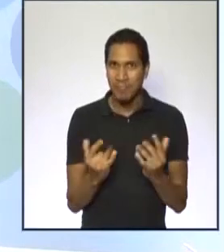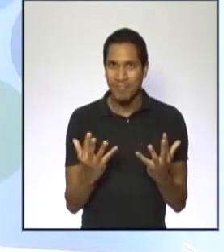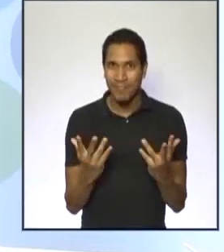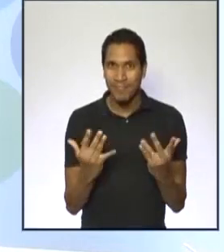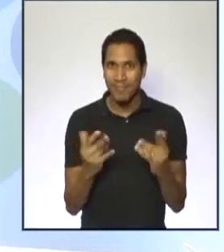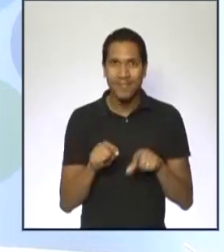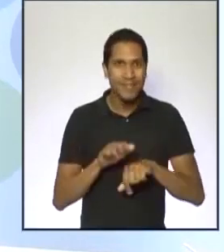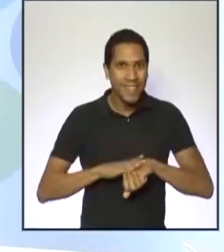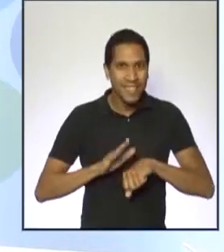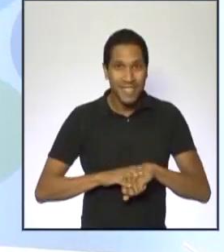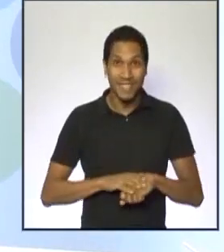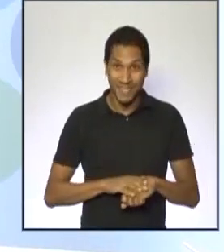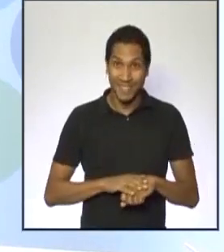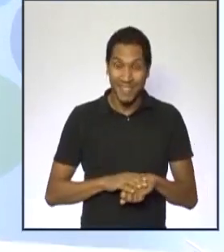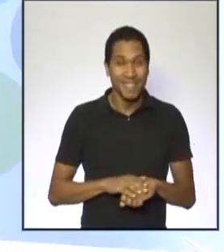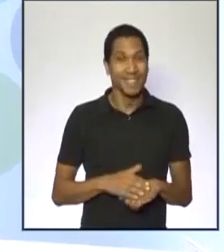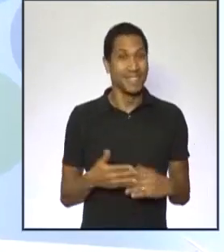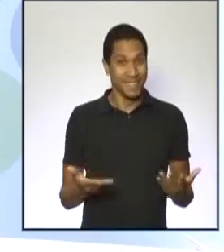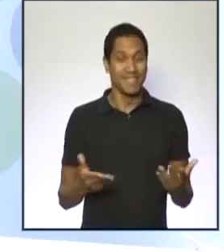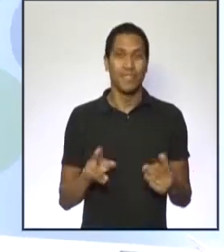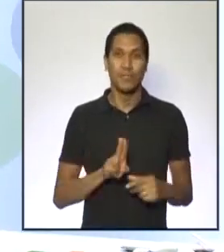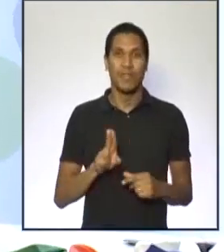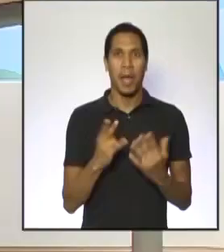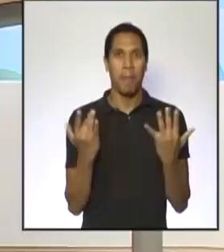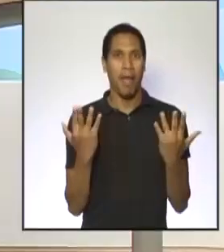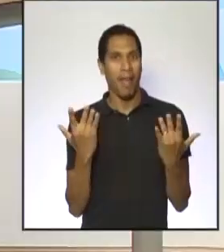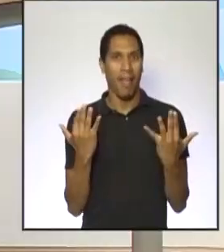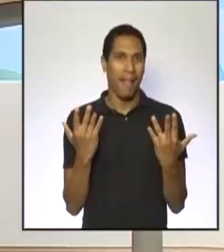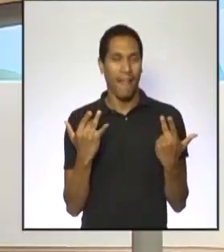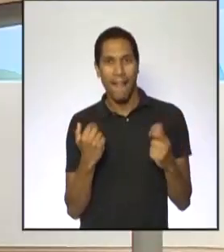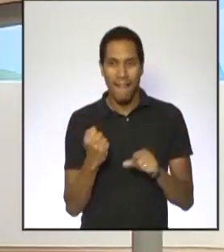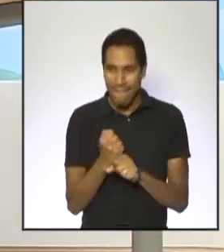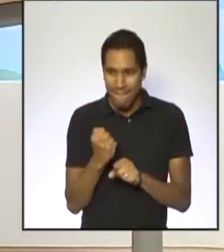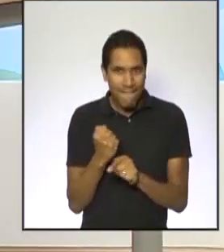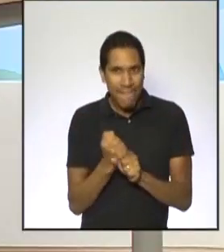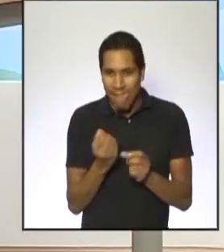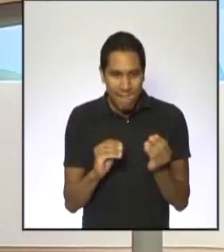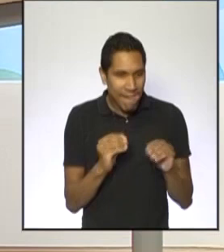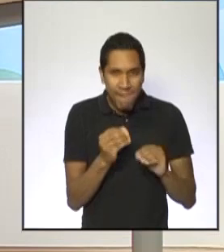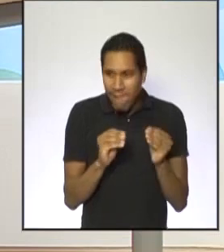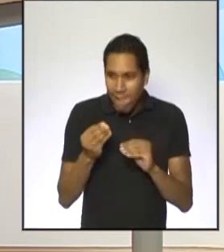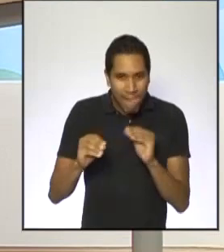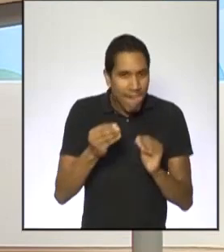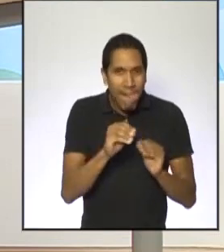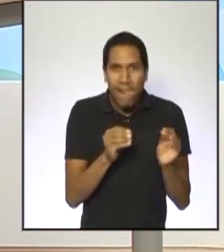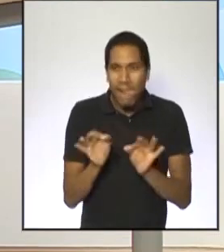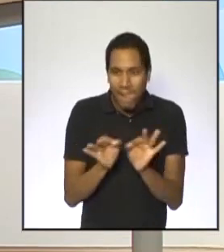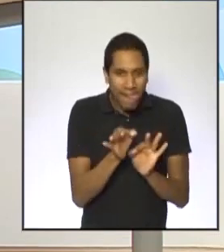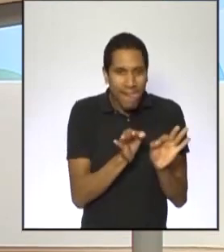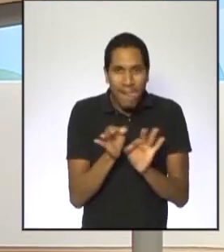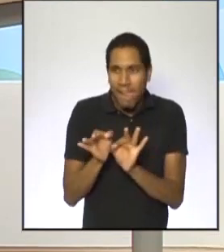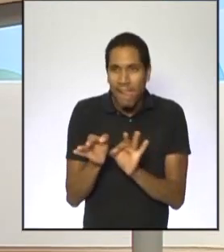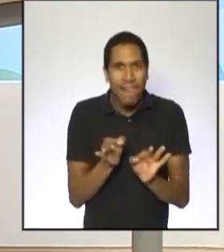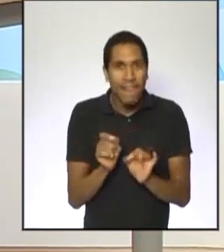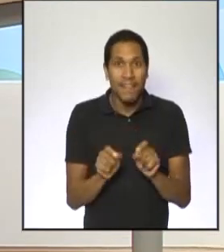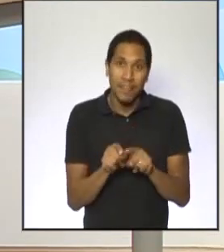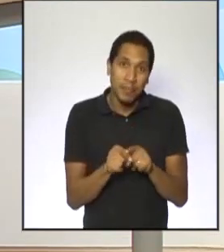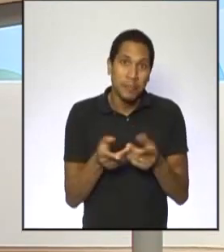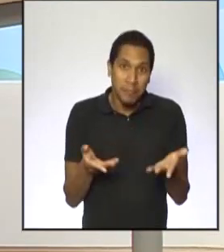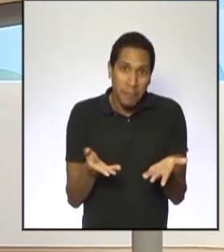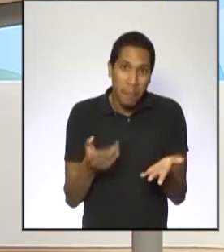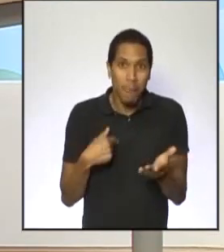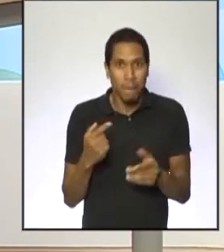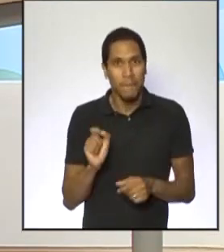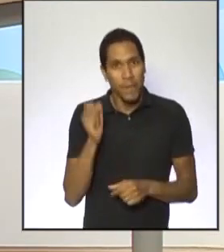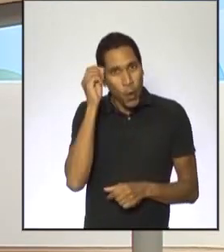que, literalmente, nós vamos utilizar as nossas mãos para construir a partir, então, da cultura